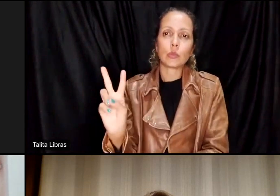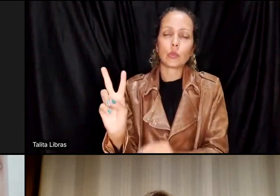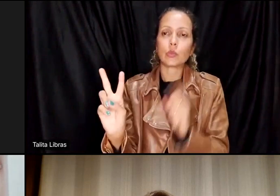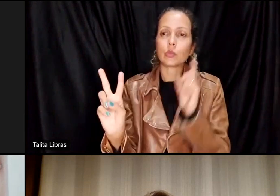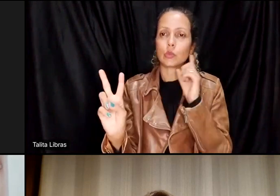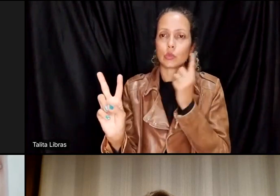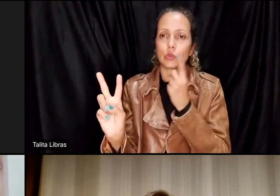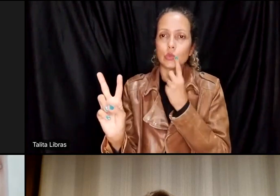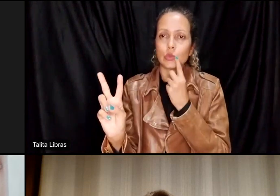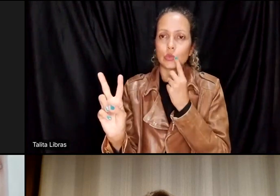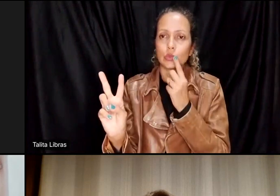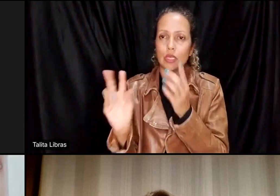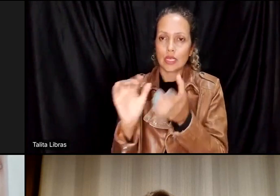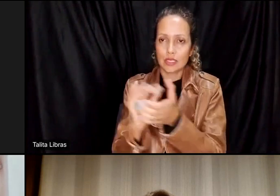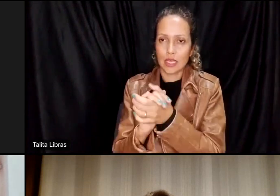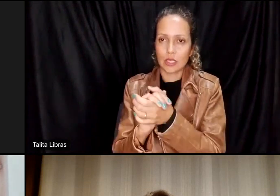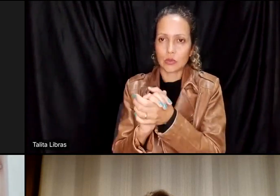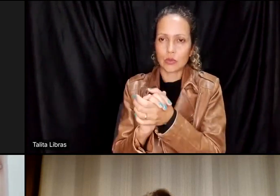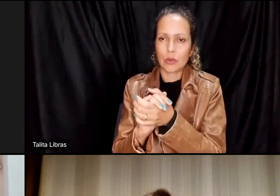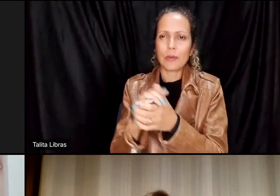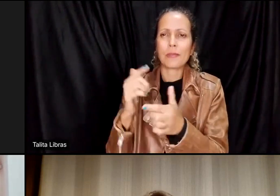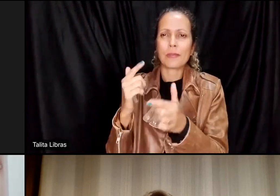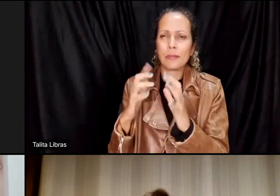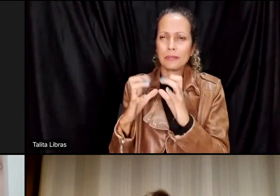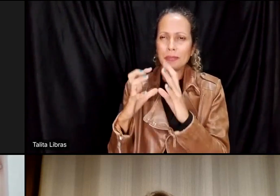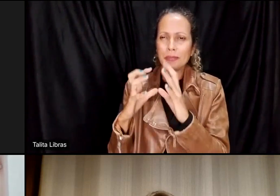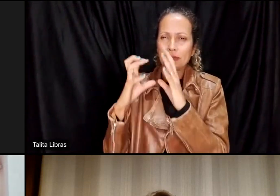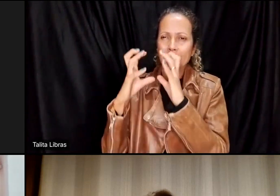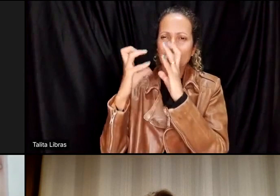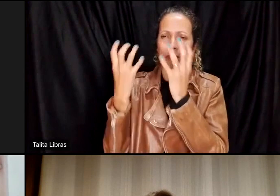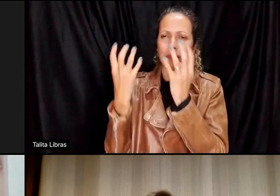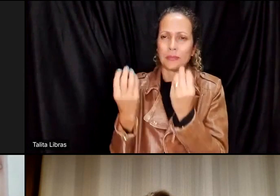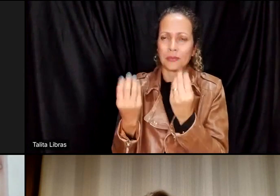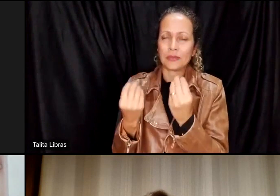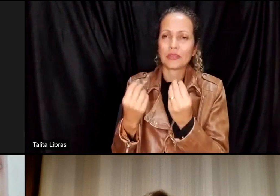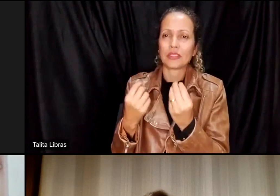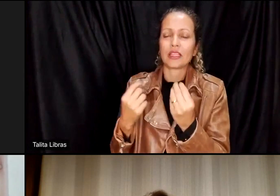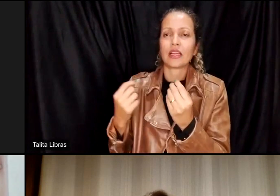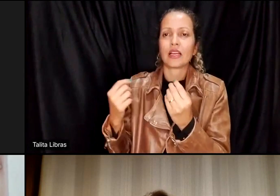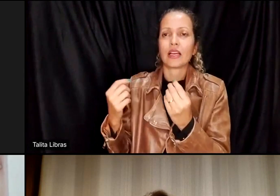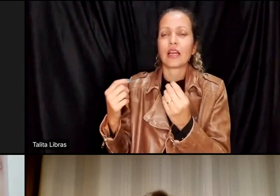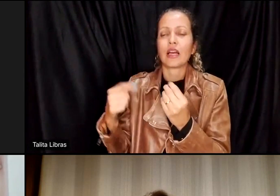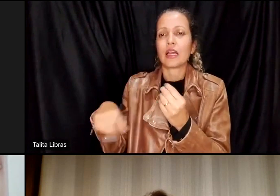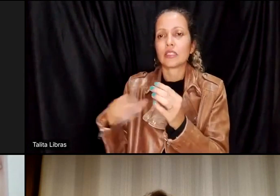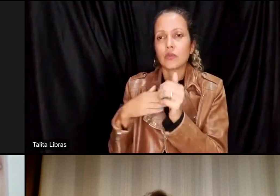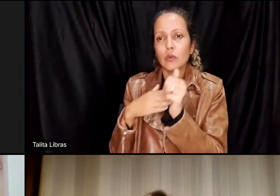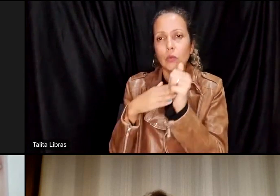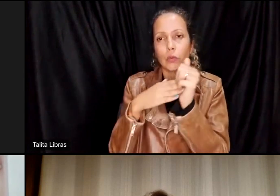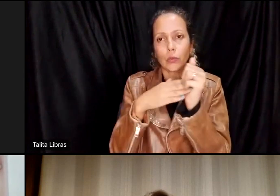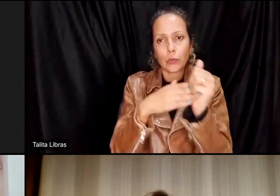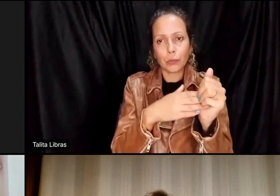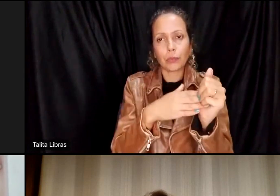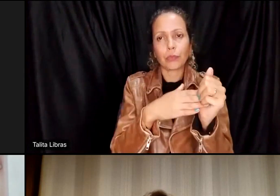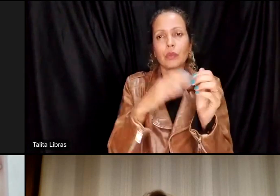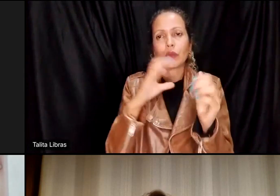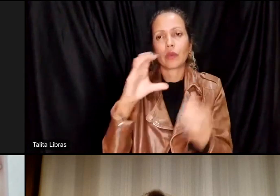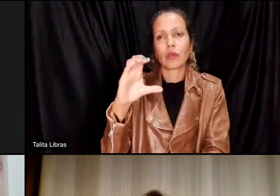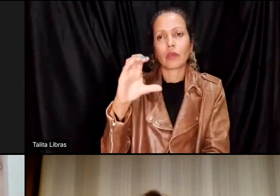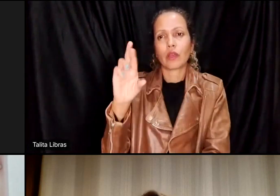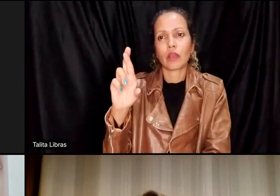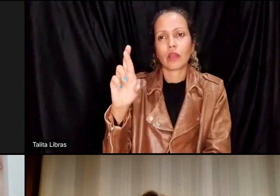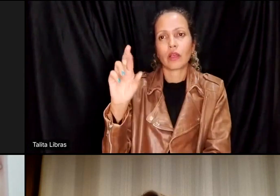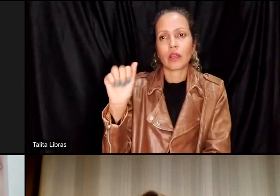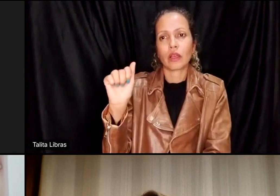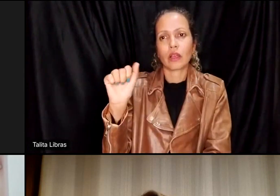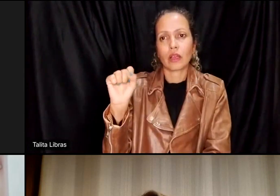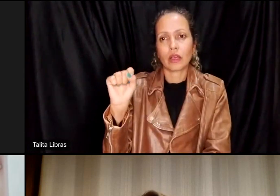para o crás, para participar com o psicólogo, e aí, a situação era muito triste, porque toda vez